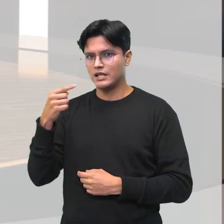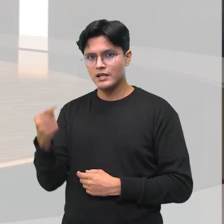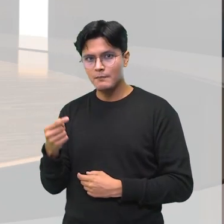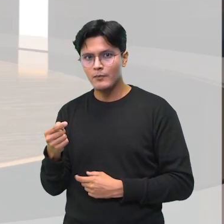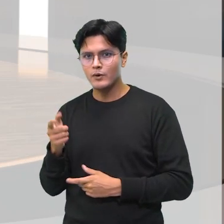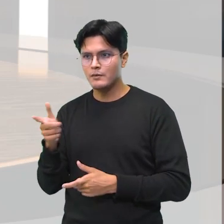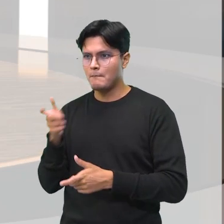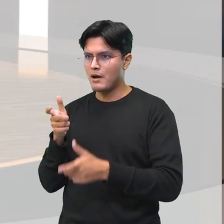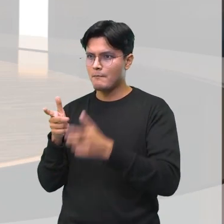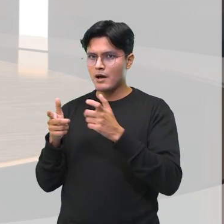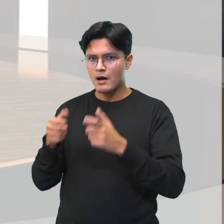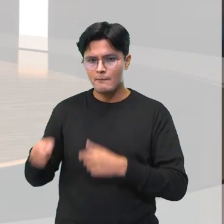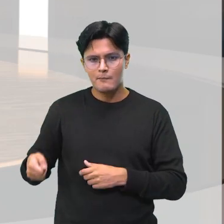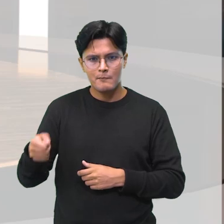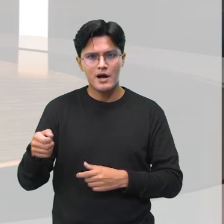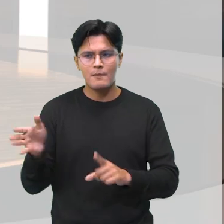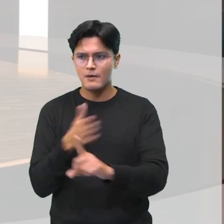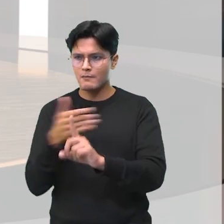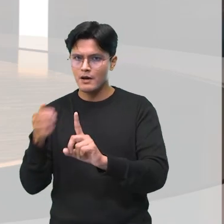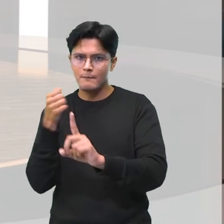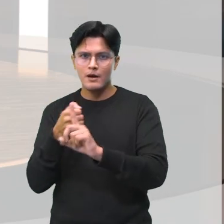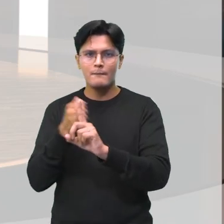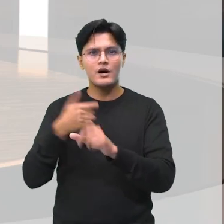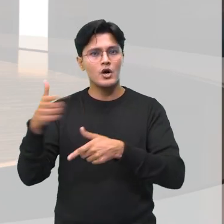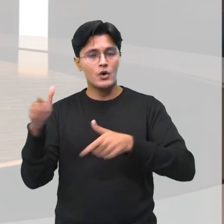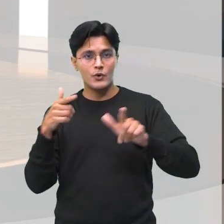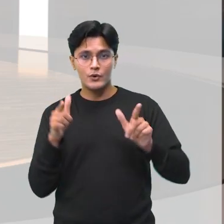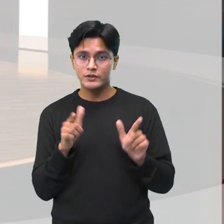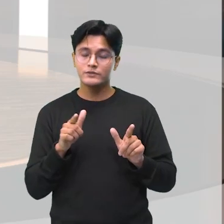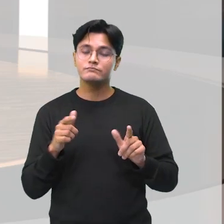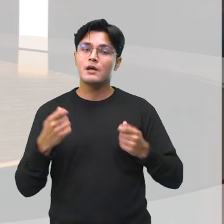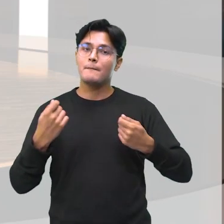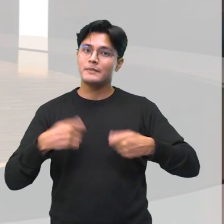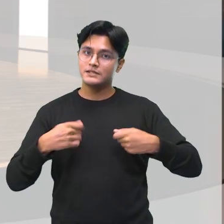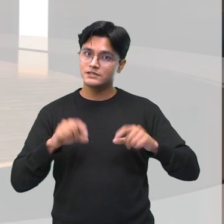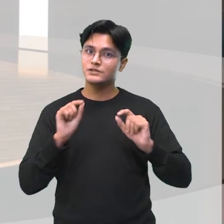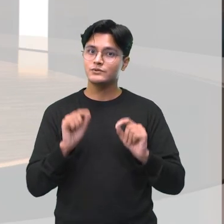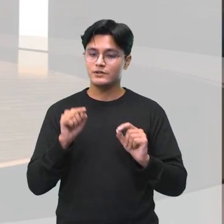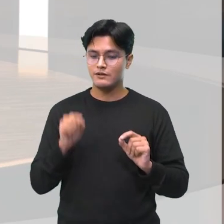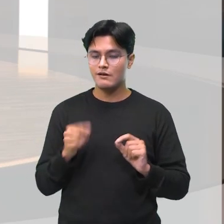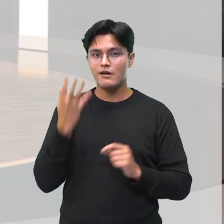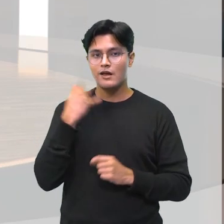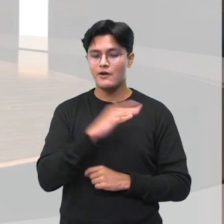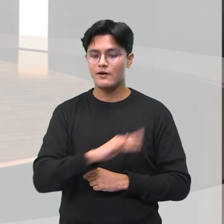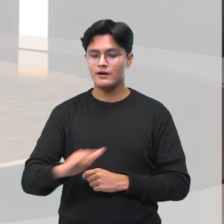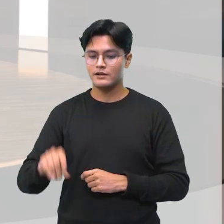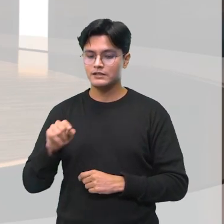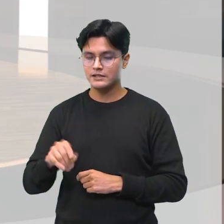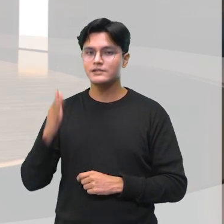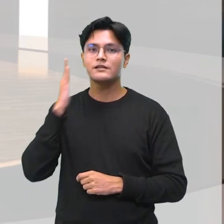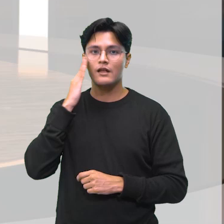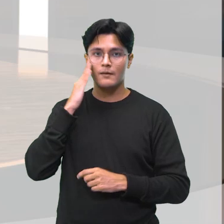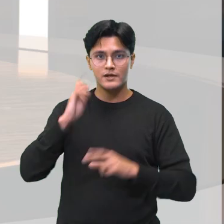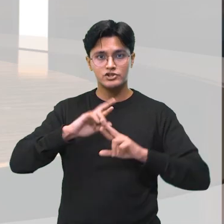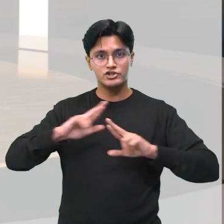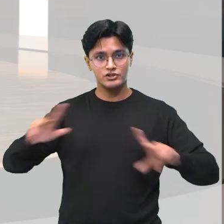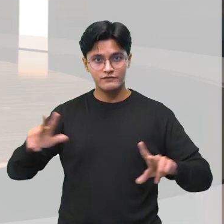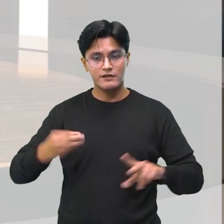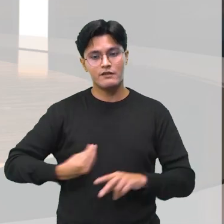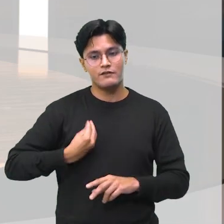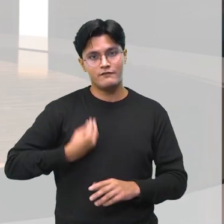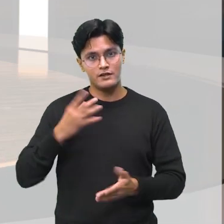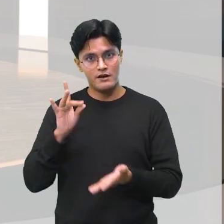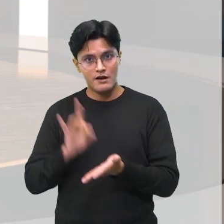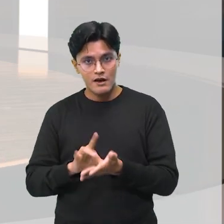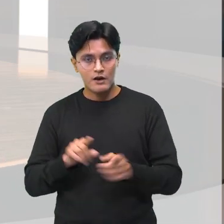também é importante ensiná-las a distinguir, né, entre a ficção e a realidade. Então, expor as crianças a uma variedade